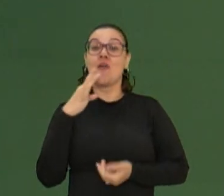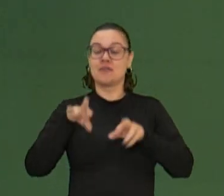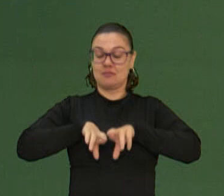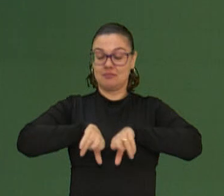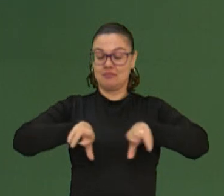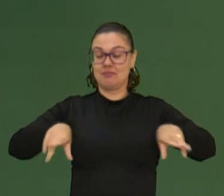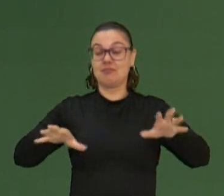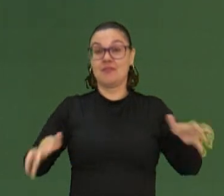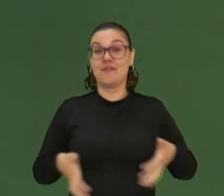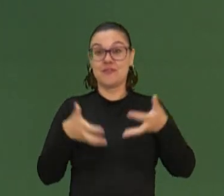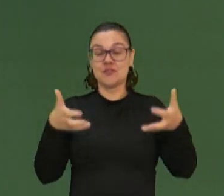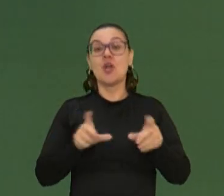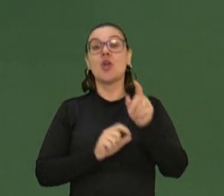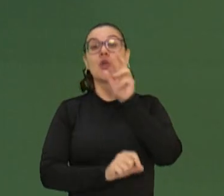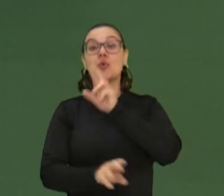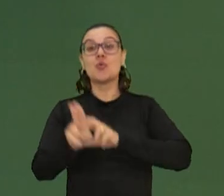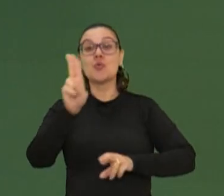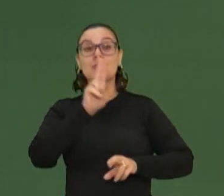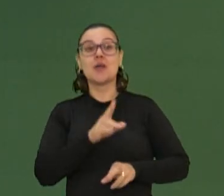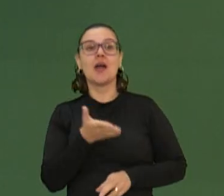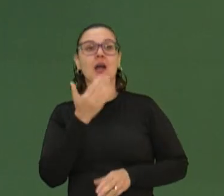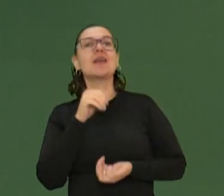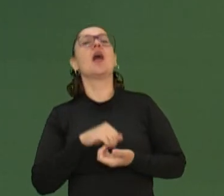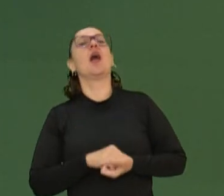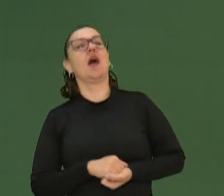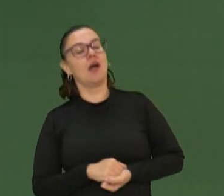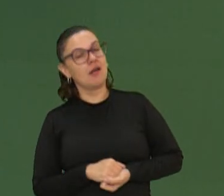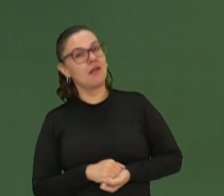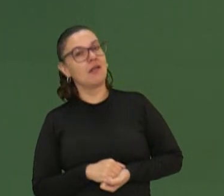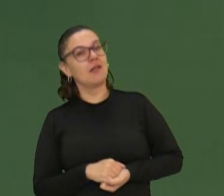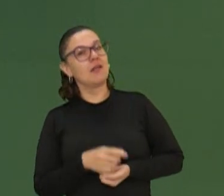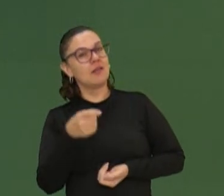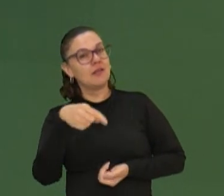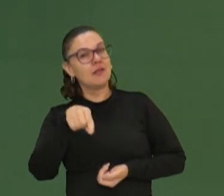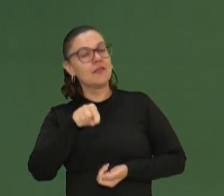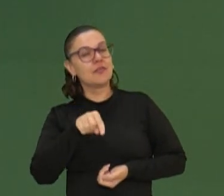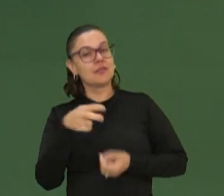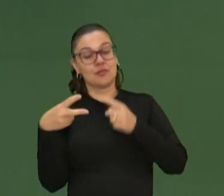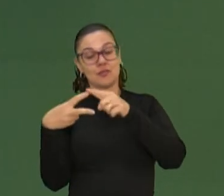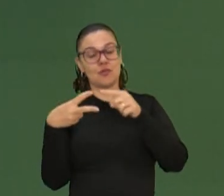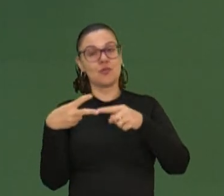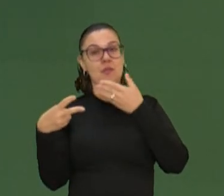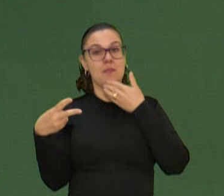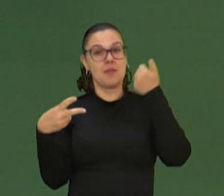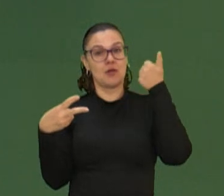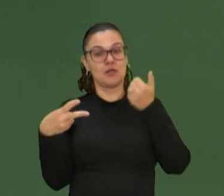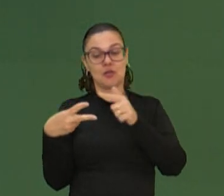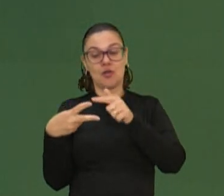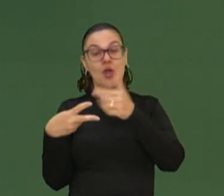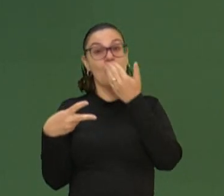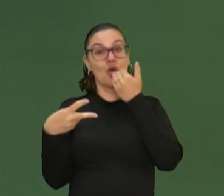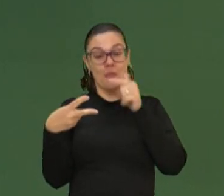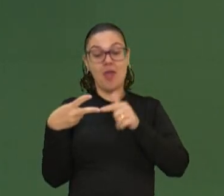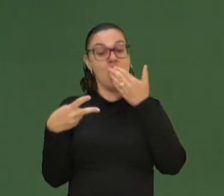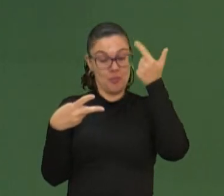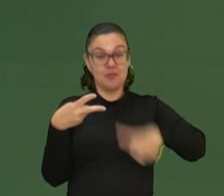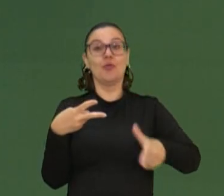e suas possíveis aplicações culinárias. Gente, tem duas coisas maravilhosas, comer e